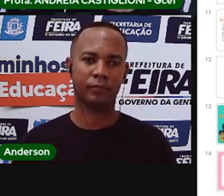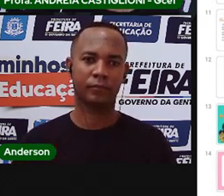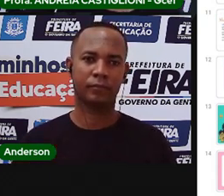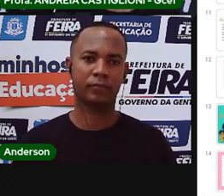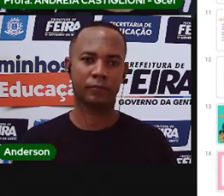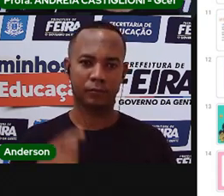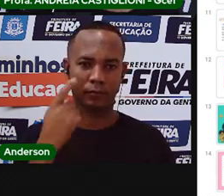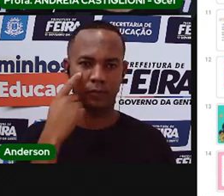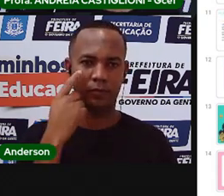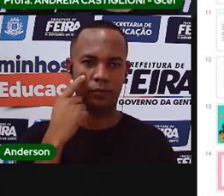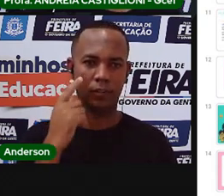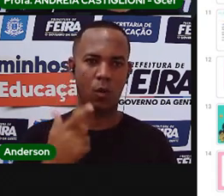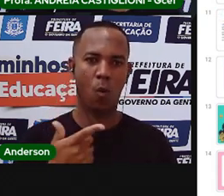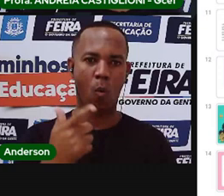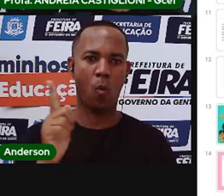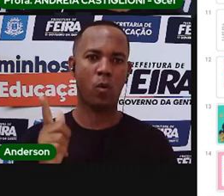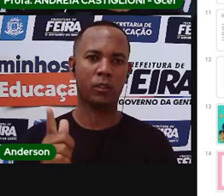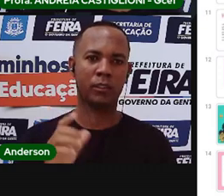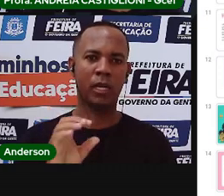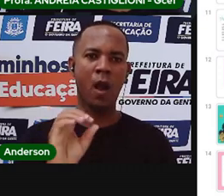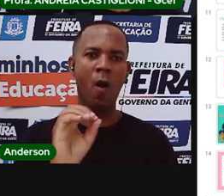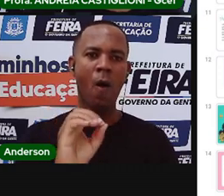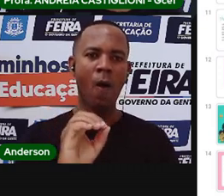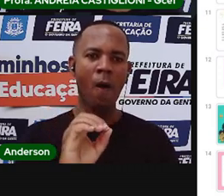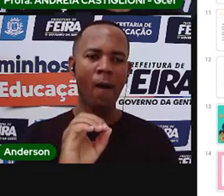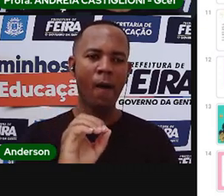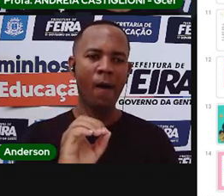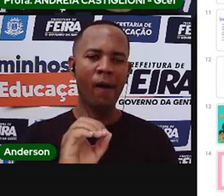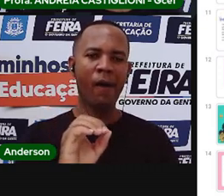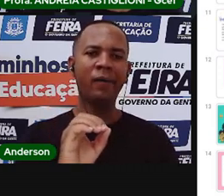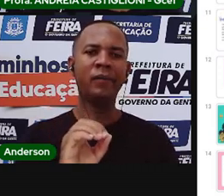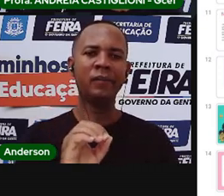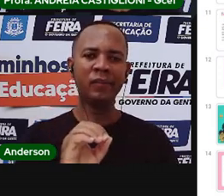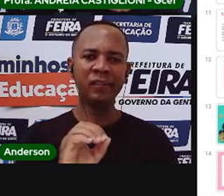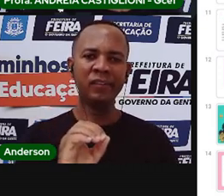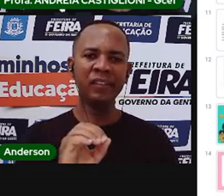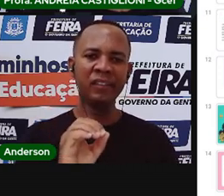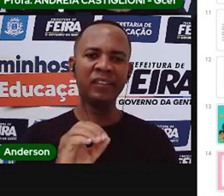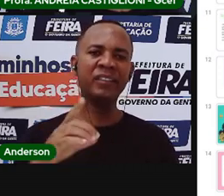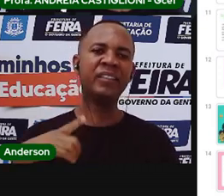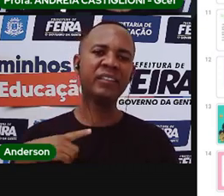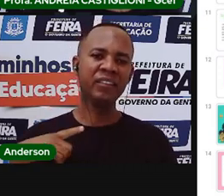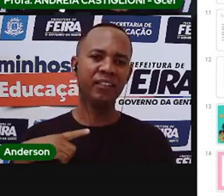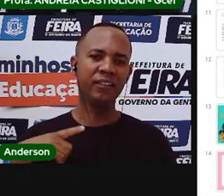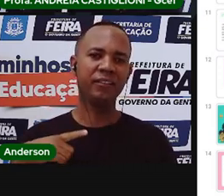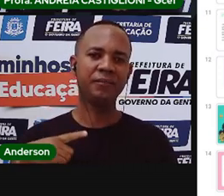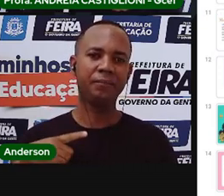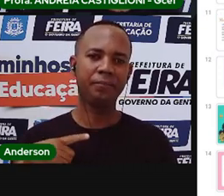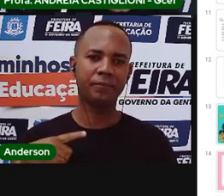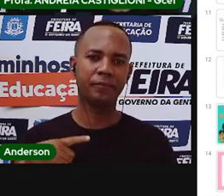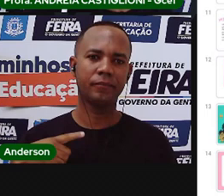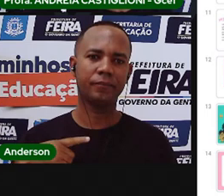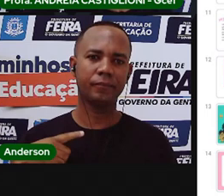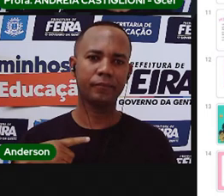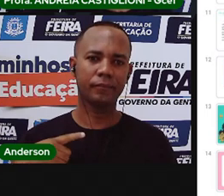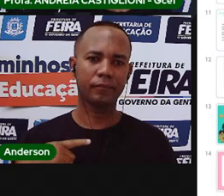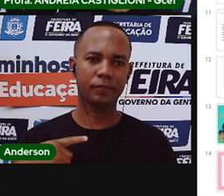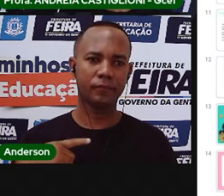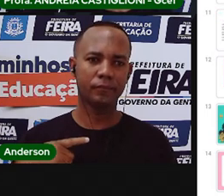Vamos ver quais outras letras. Letra O. Tem também a letra O. Vocês